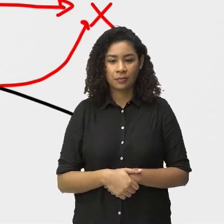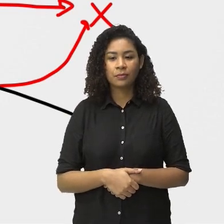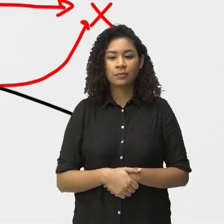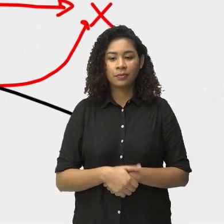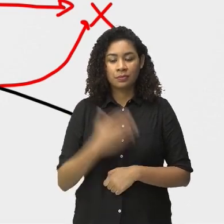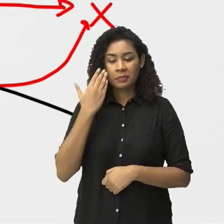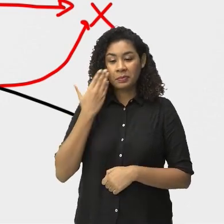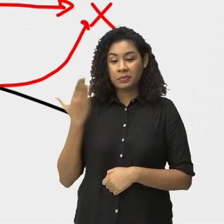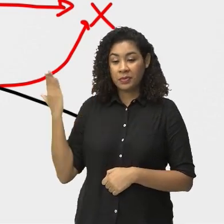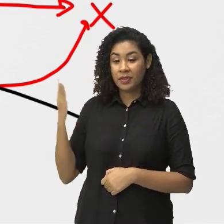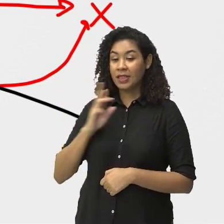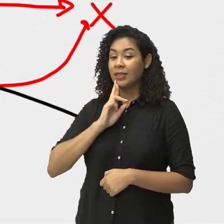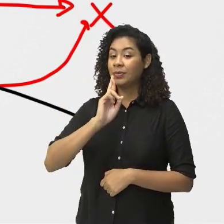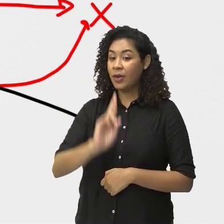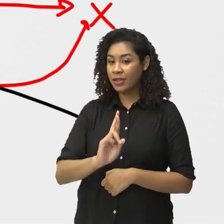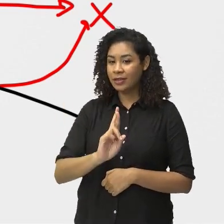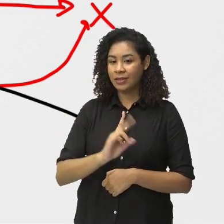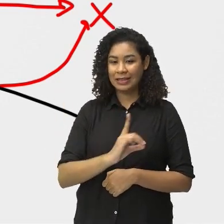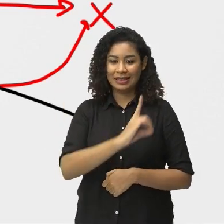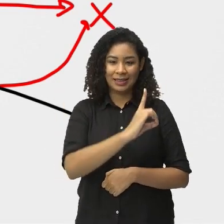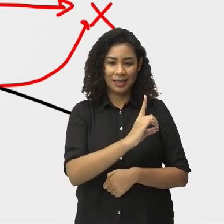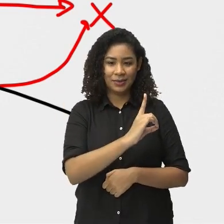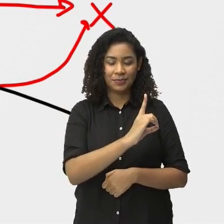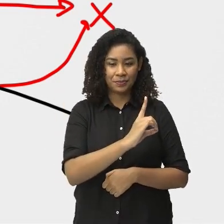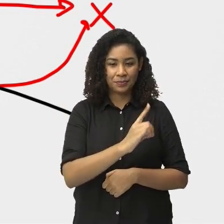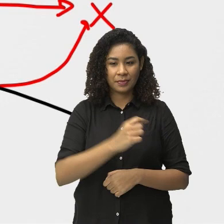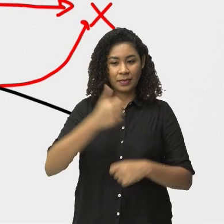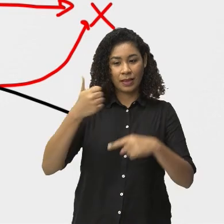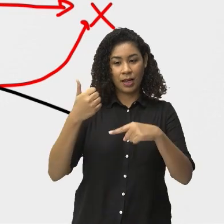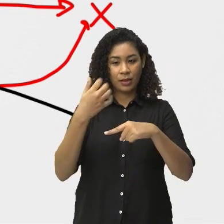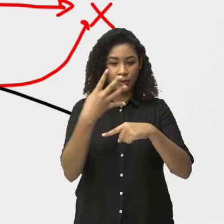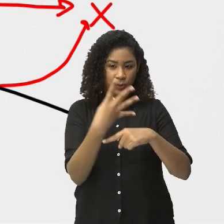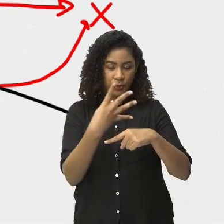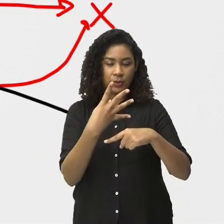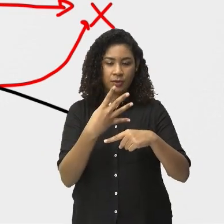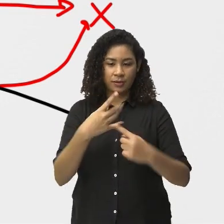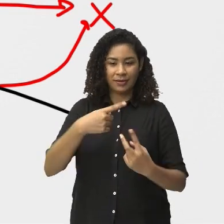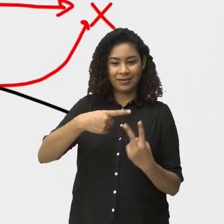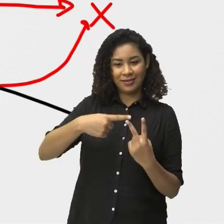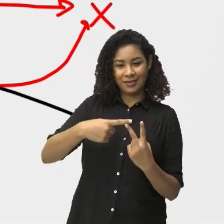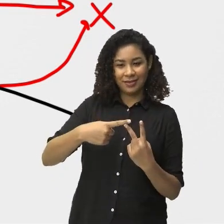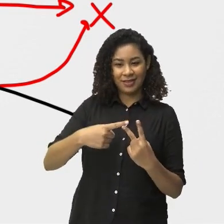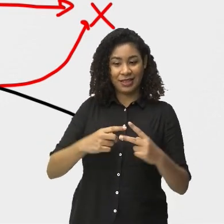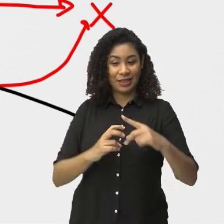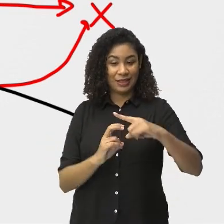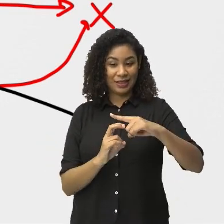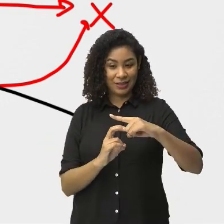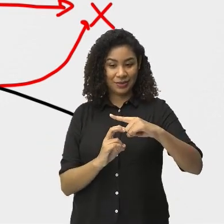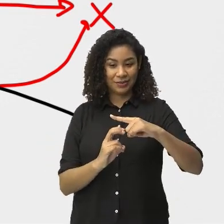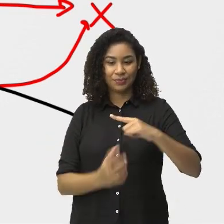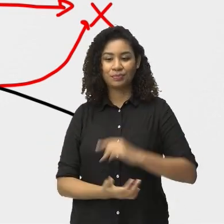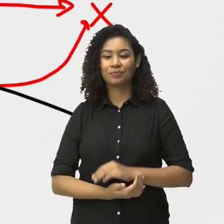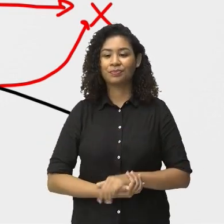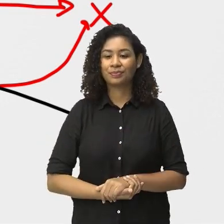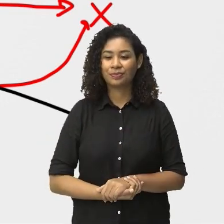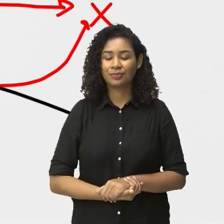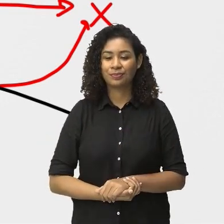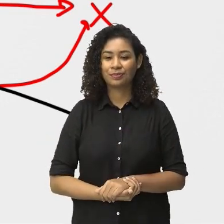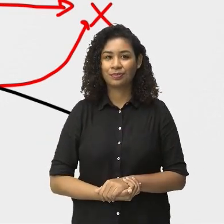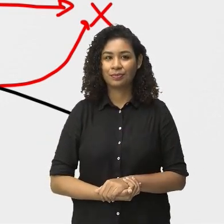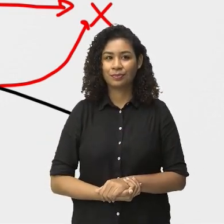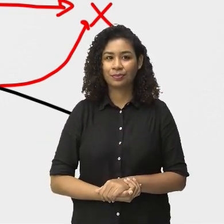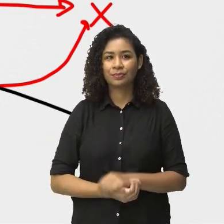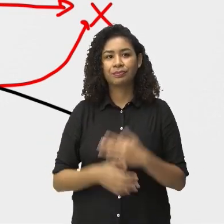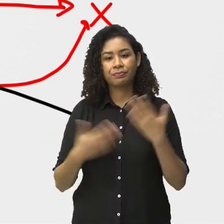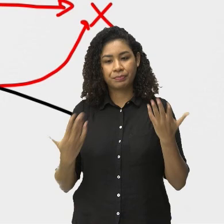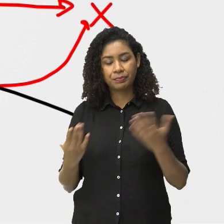ó, sobre raiz quadrada de 5. Tá? Esse valor